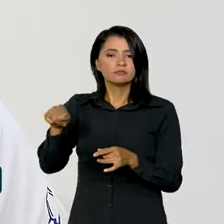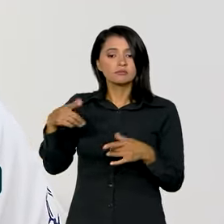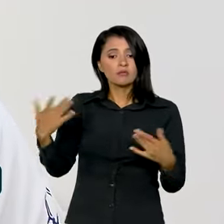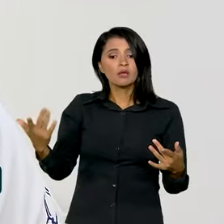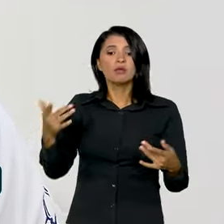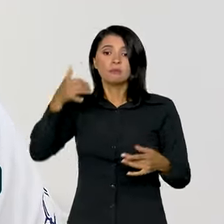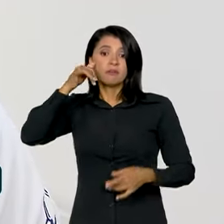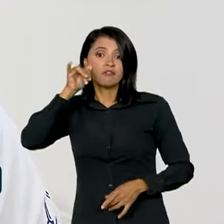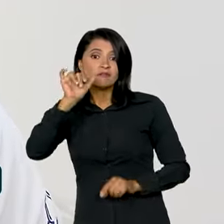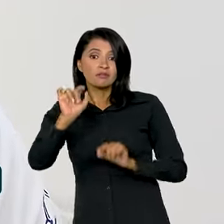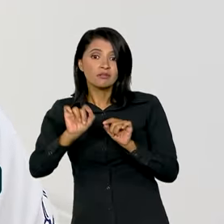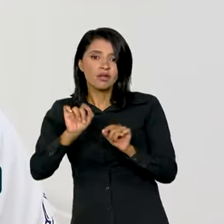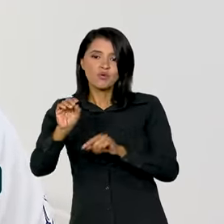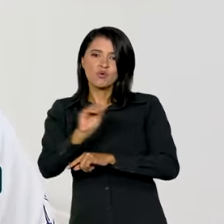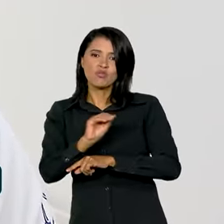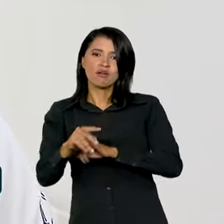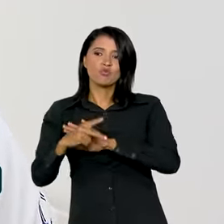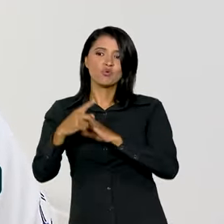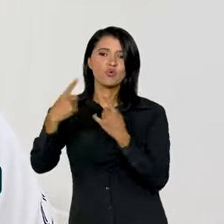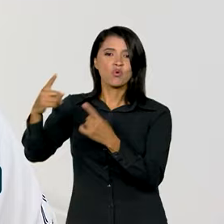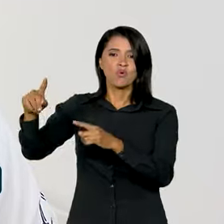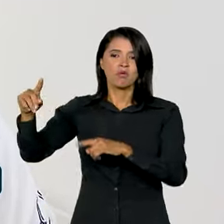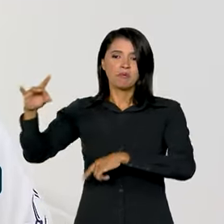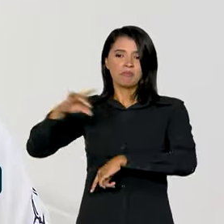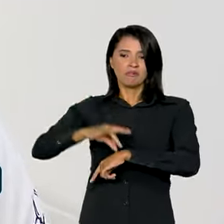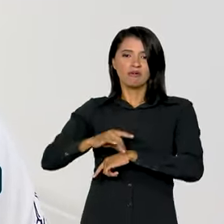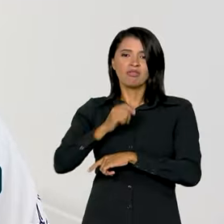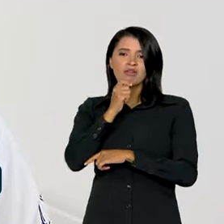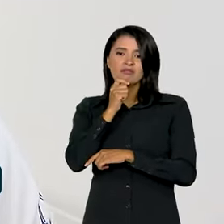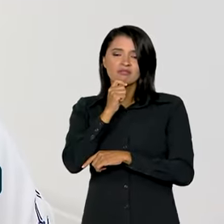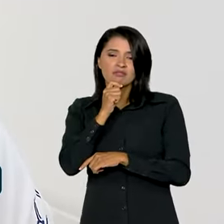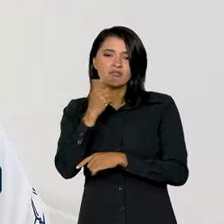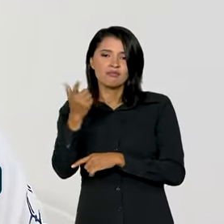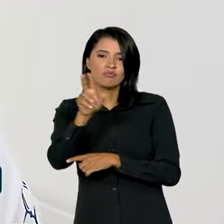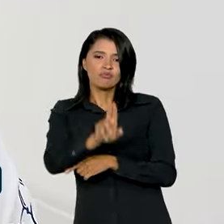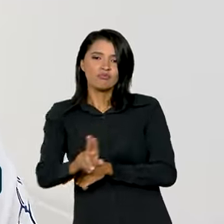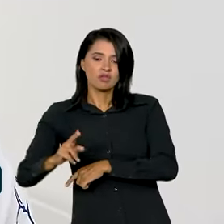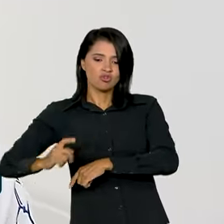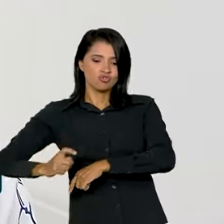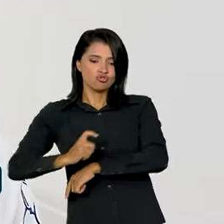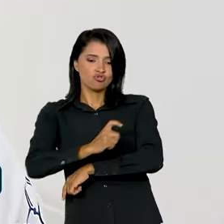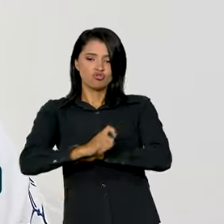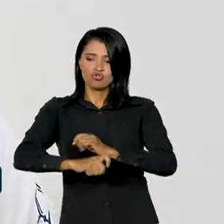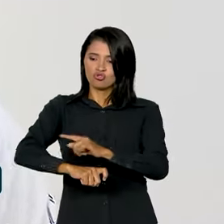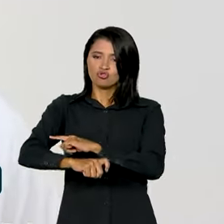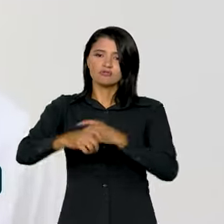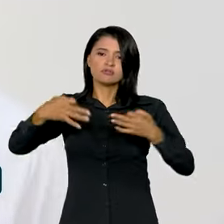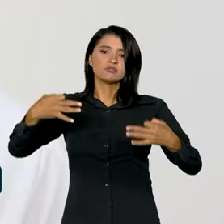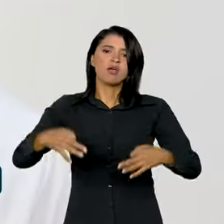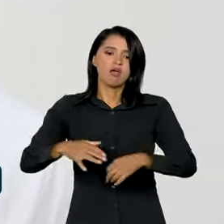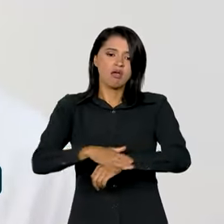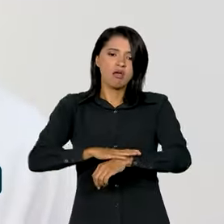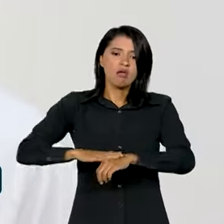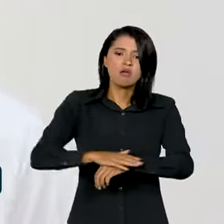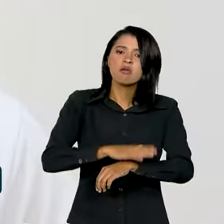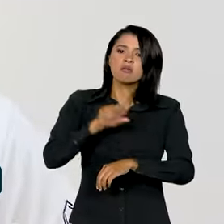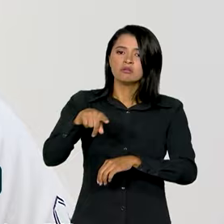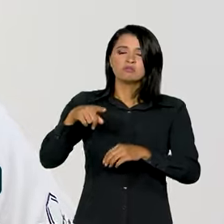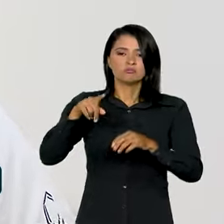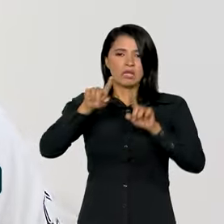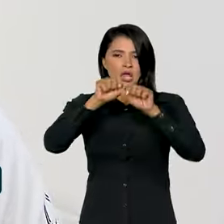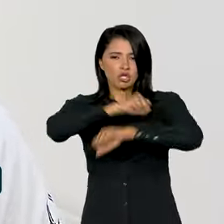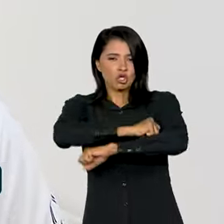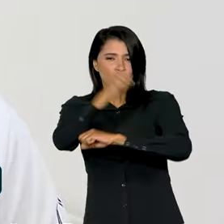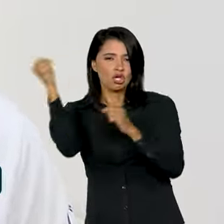medidas de prevenção de cuidado contra Picada do mosquito como por exemplo a utilização de repelentes em concentrações ade adas a existência de telas nas